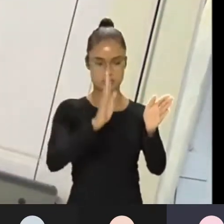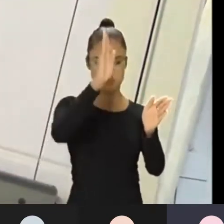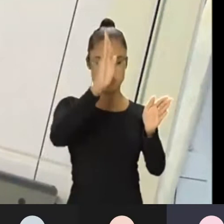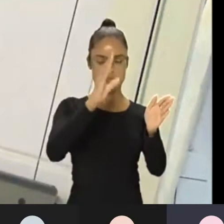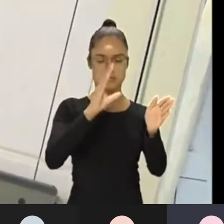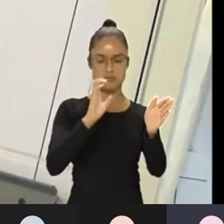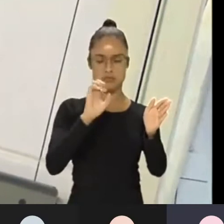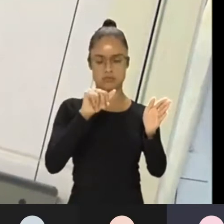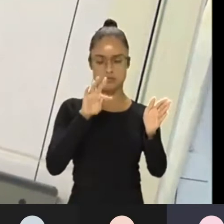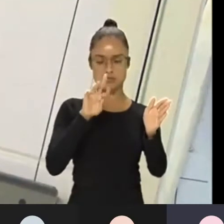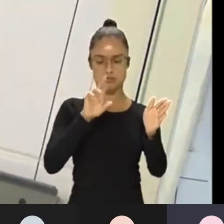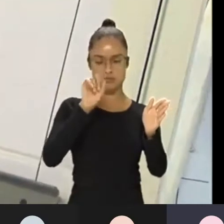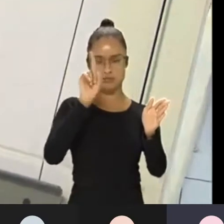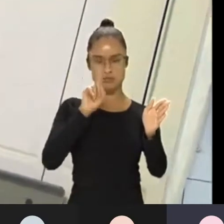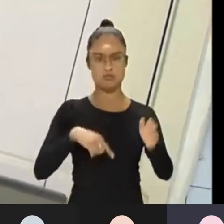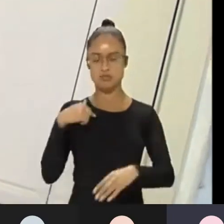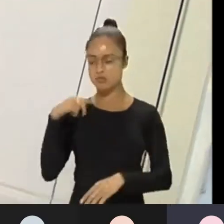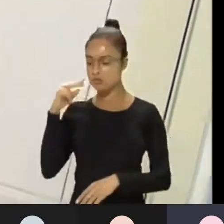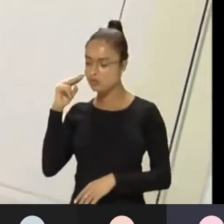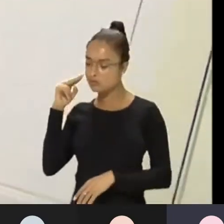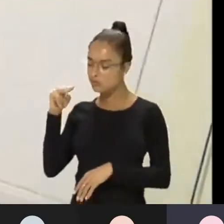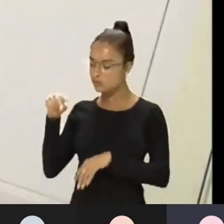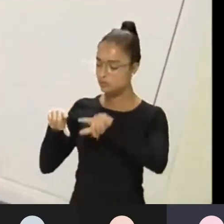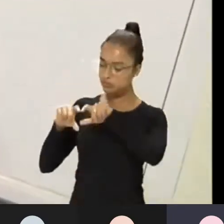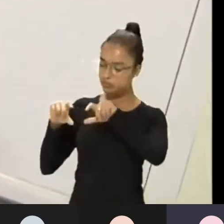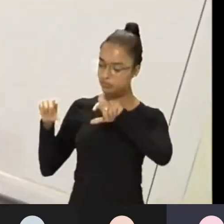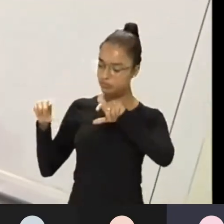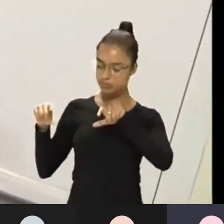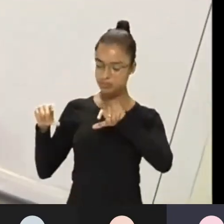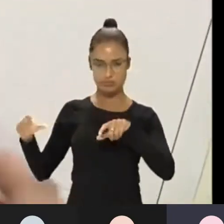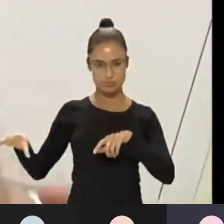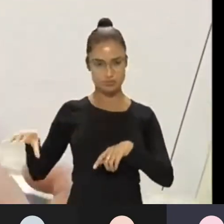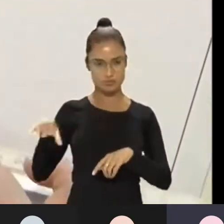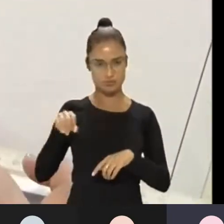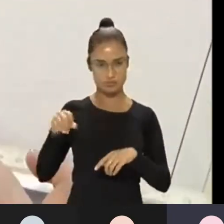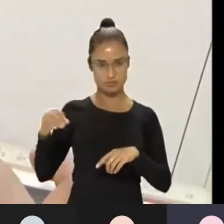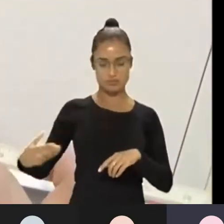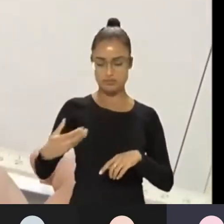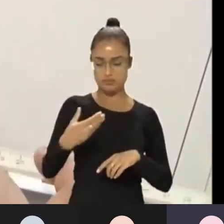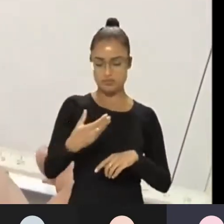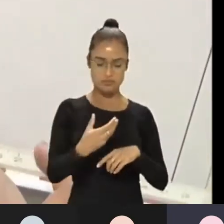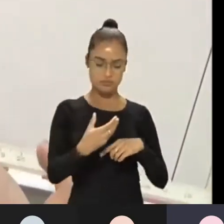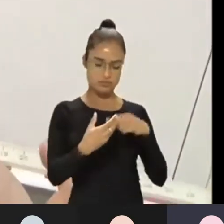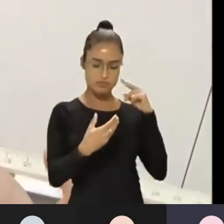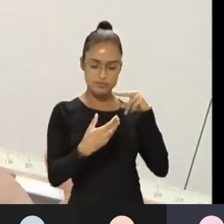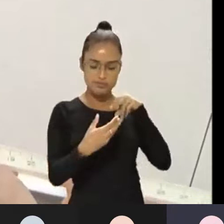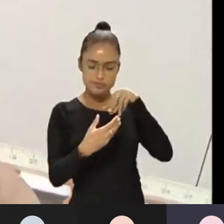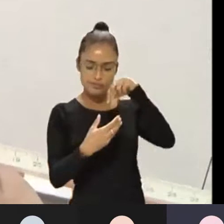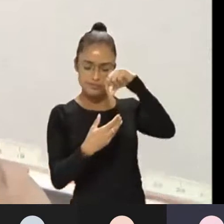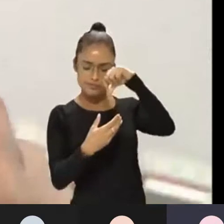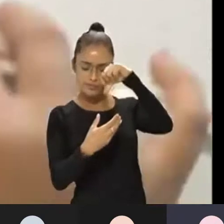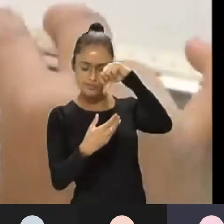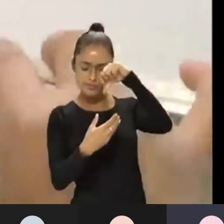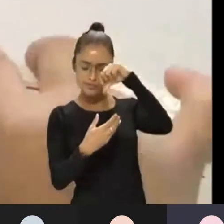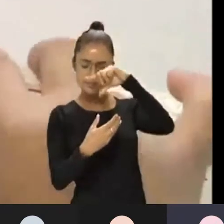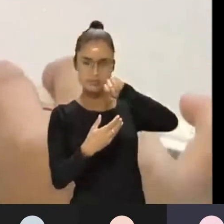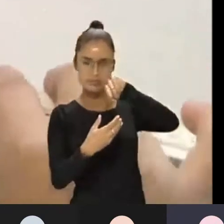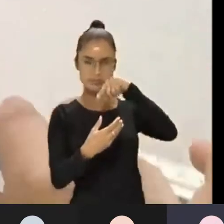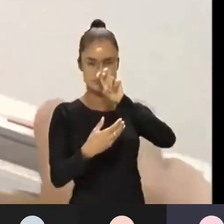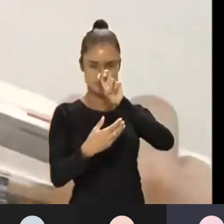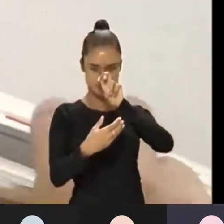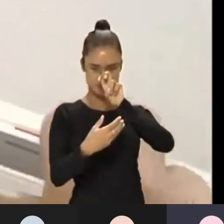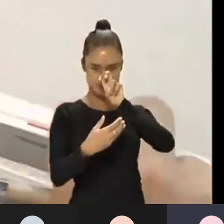Eu vou lá extrair a medida do objeto. Eu vou desenhar a volumetria, escala de 1:1. Nós vimos aqui que tem 9,5 unidades. Eu